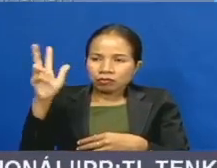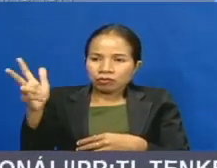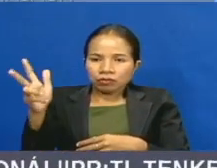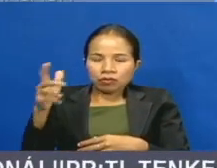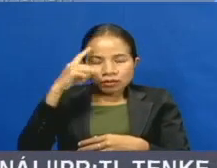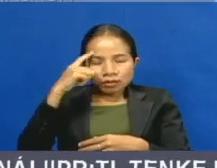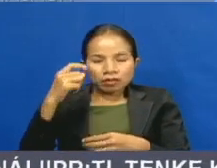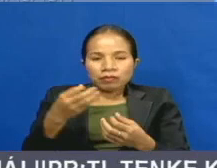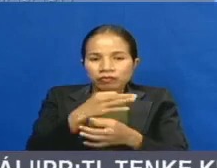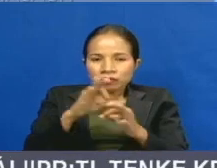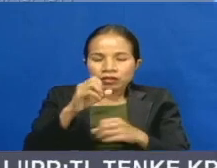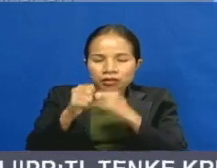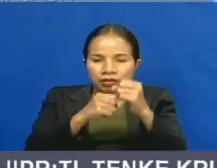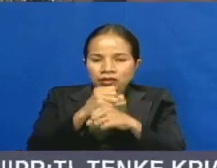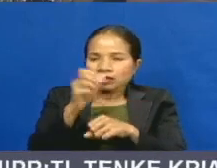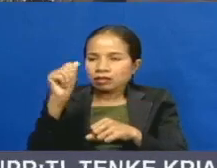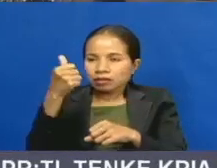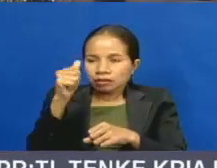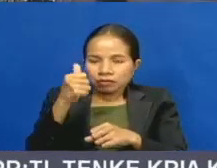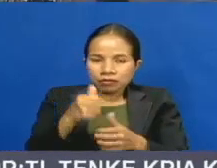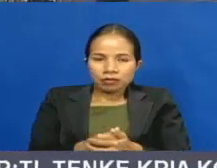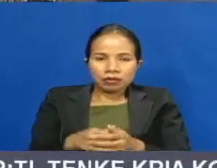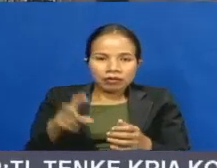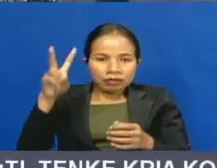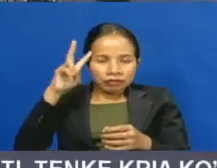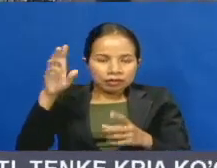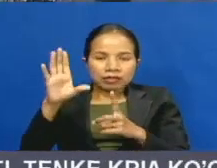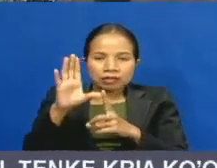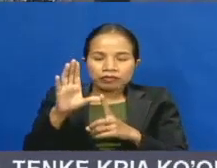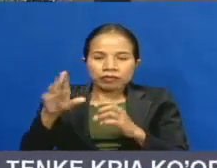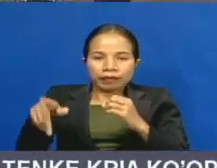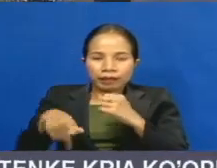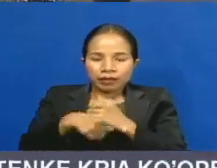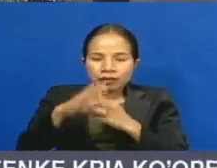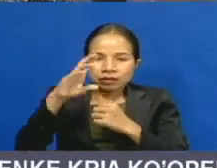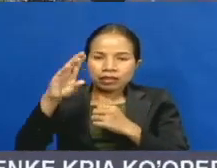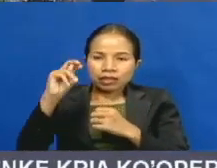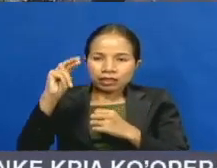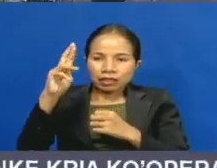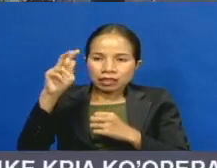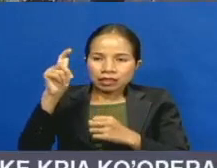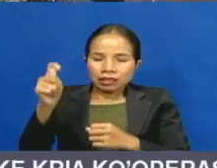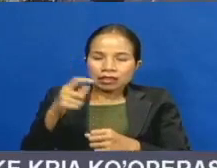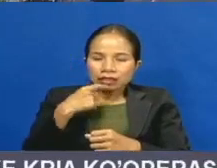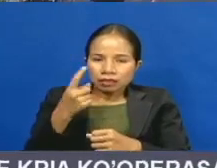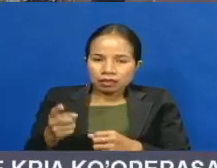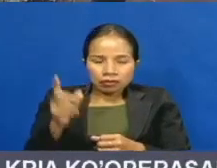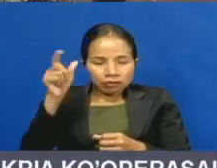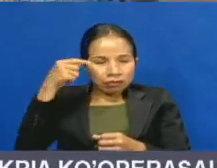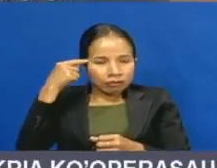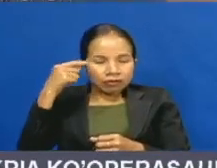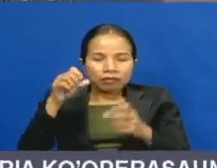Tolunulu tambaliona tina Sanulu. Vice-chefe bancada CNRT, patrocínio Fernandes Sateten,